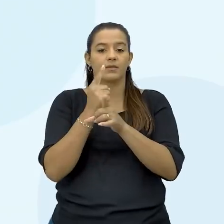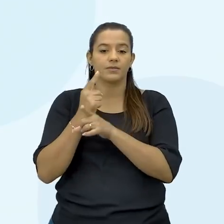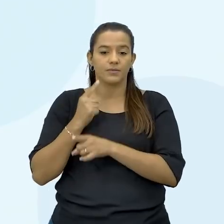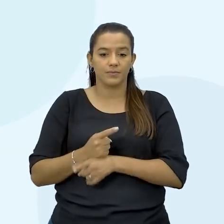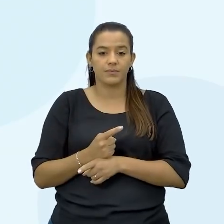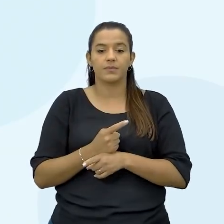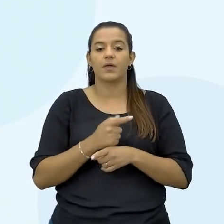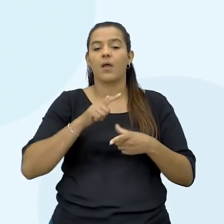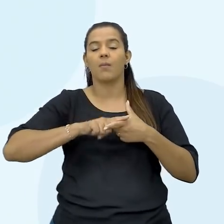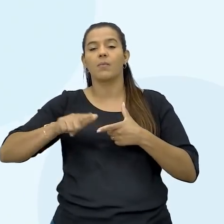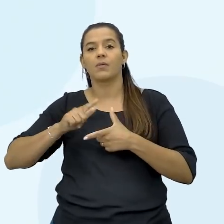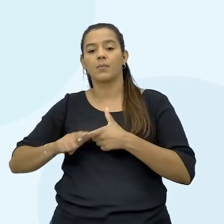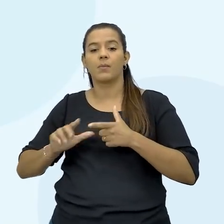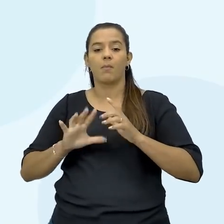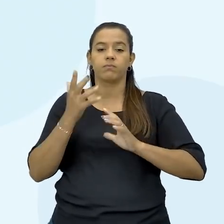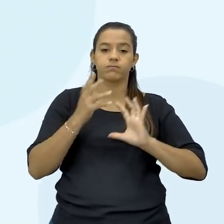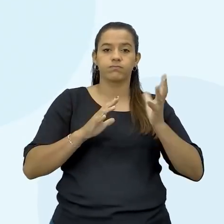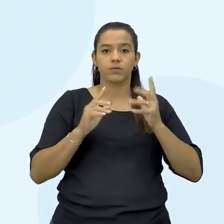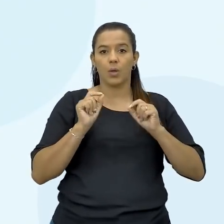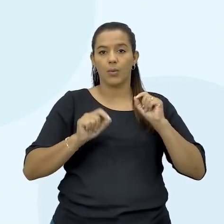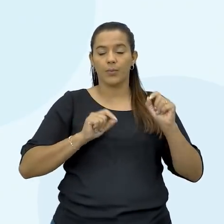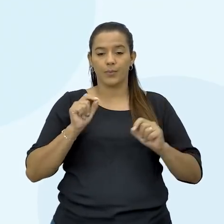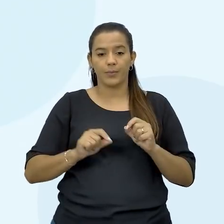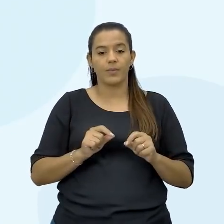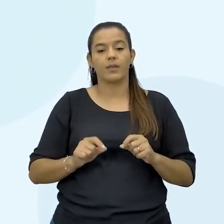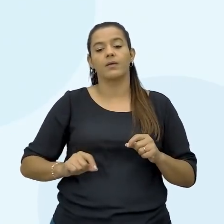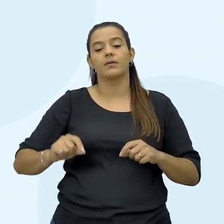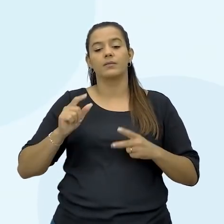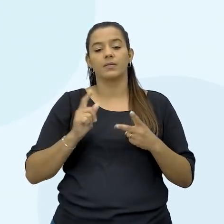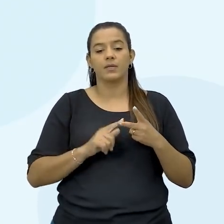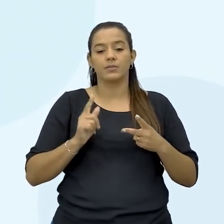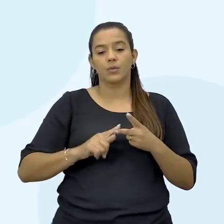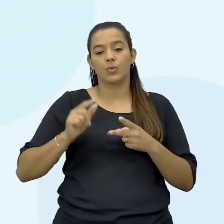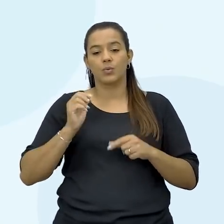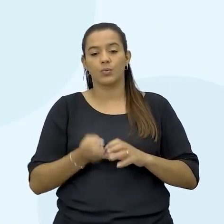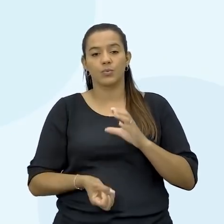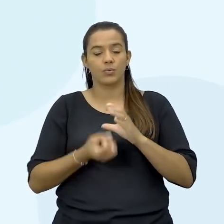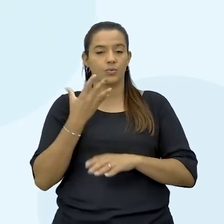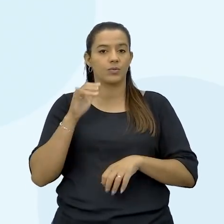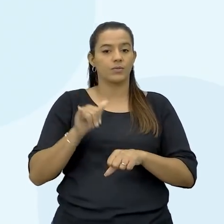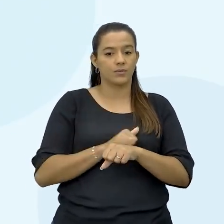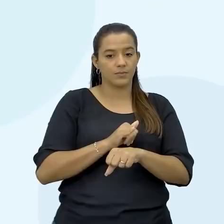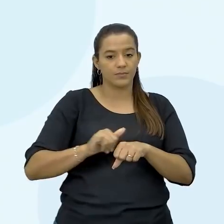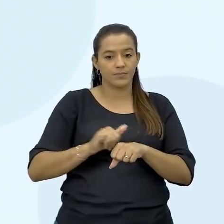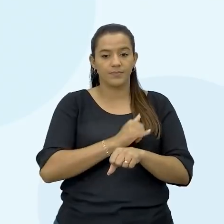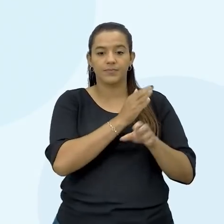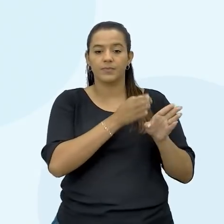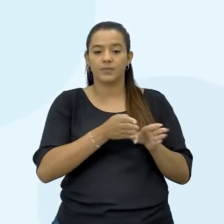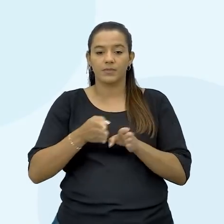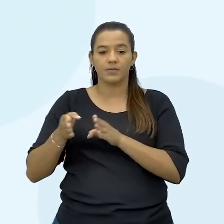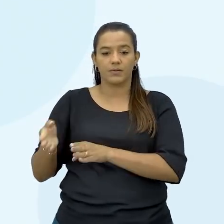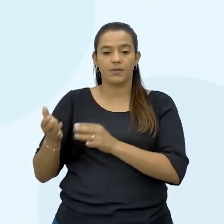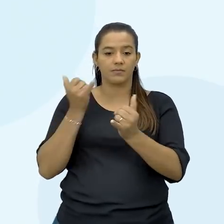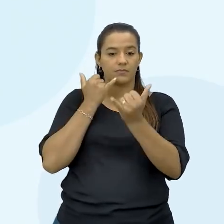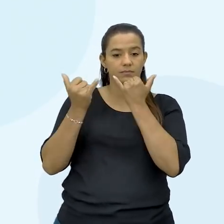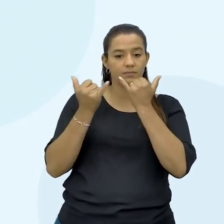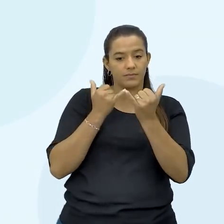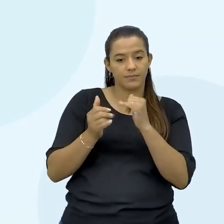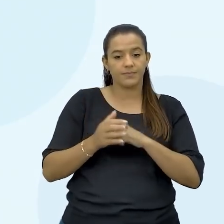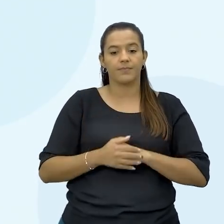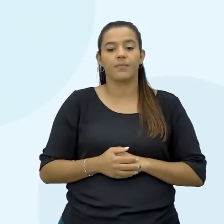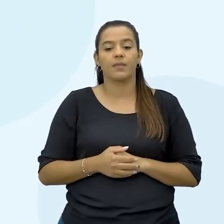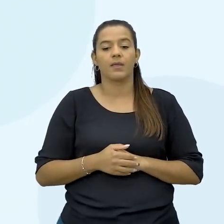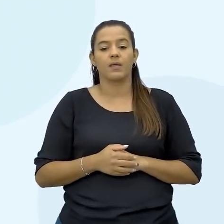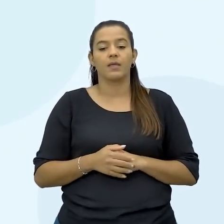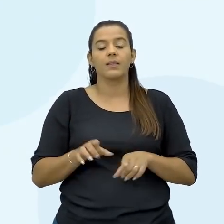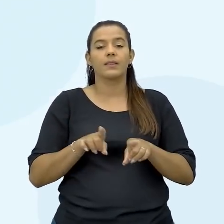definir problemas. Na segunda etapa, construir uma estratégia, organizar as informações,